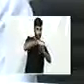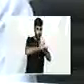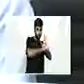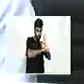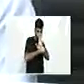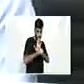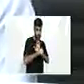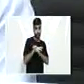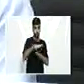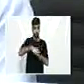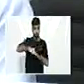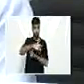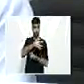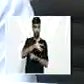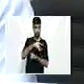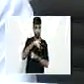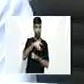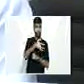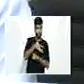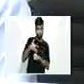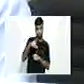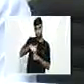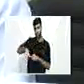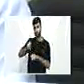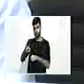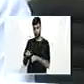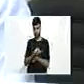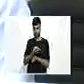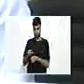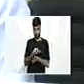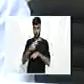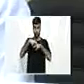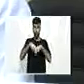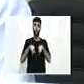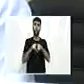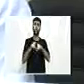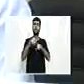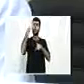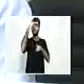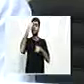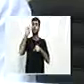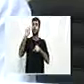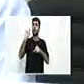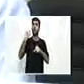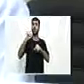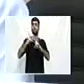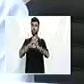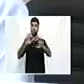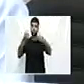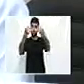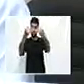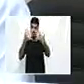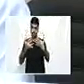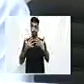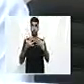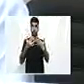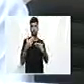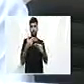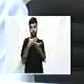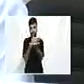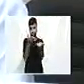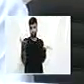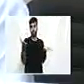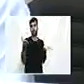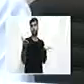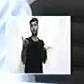social educação e saúde e só também seor Senor Presidente para dar uma satisfação para todas